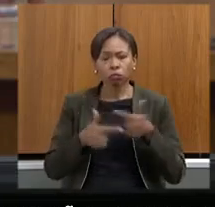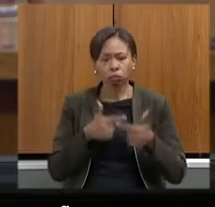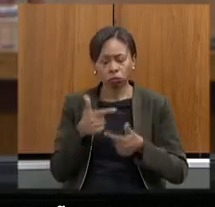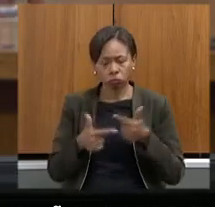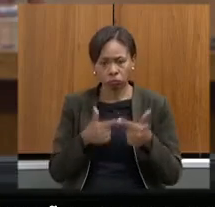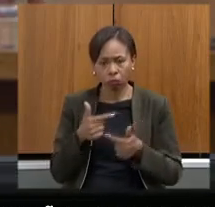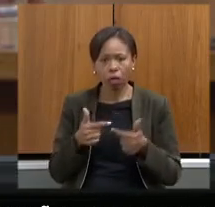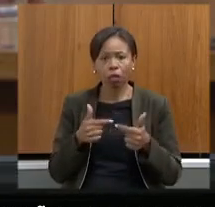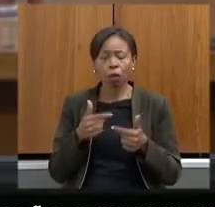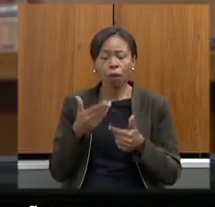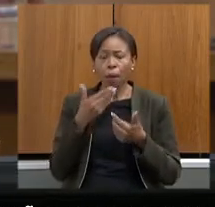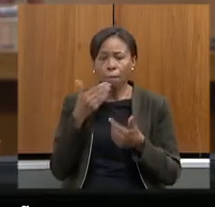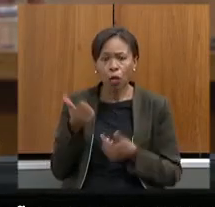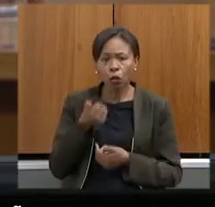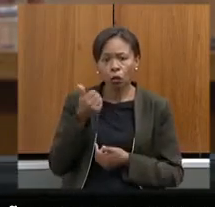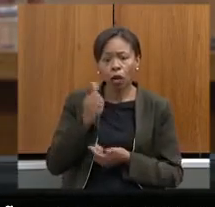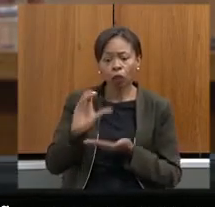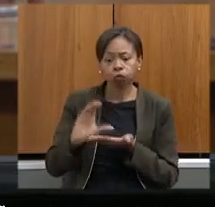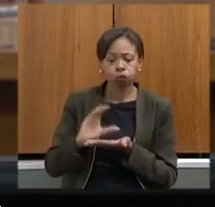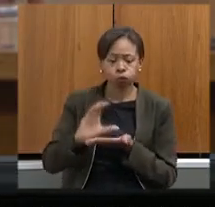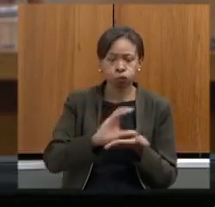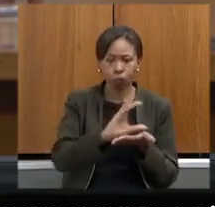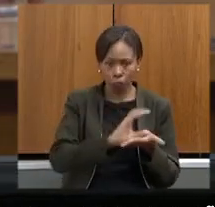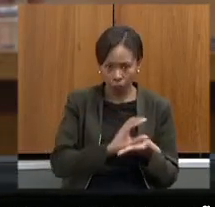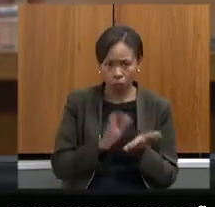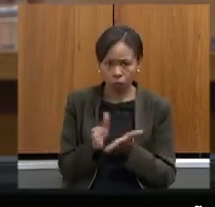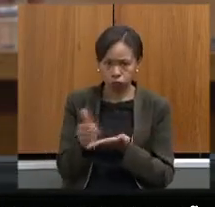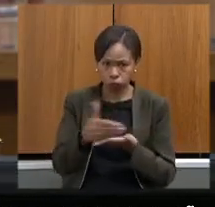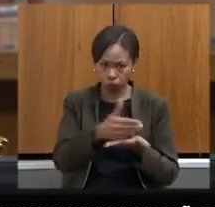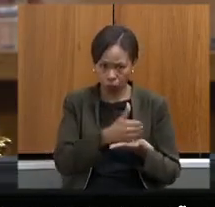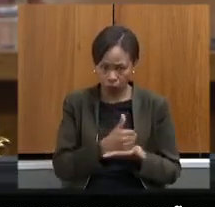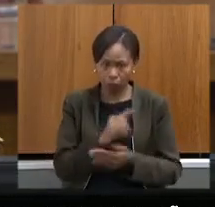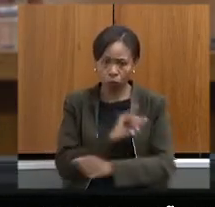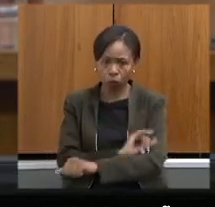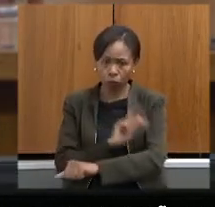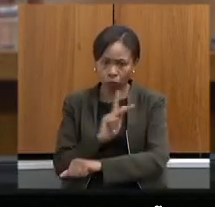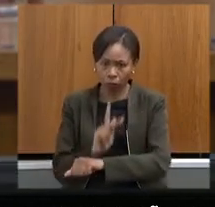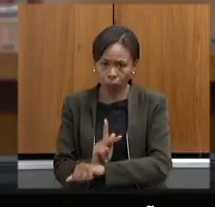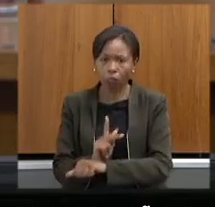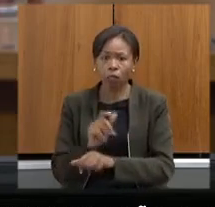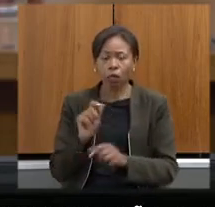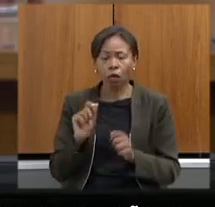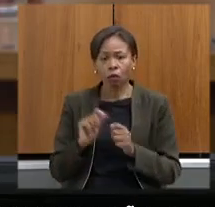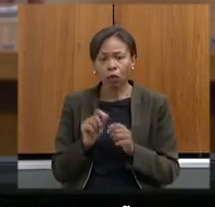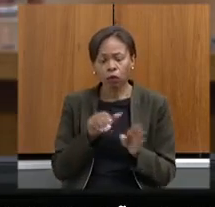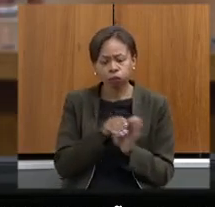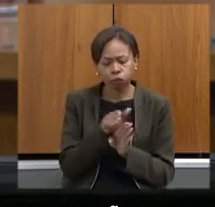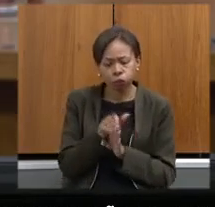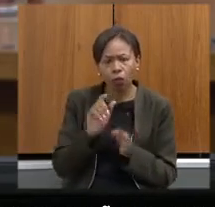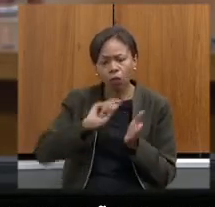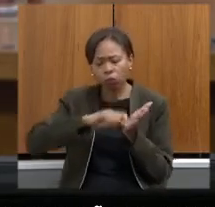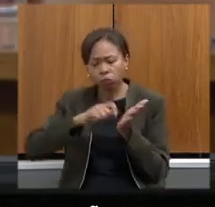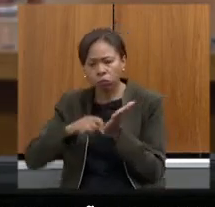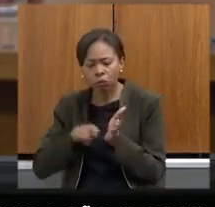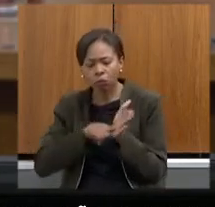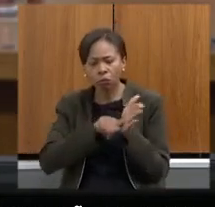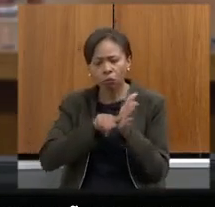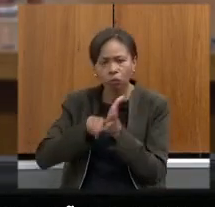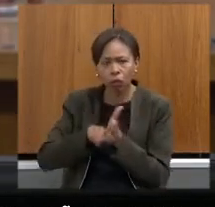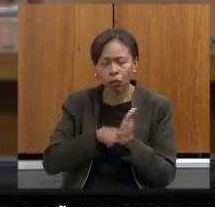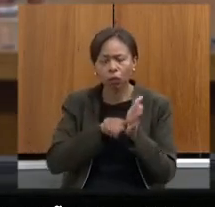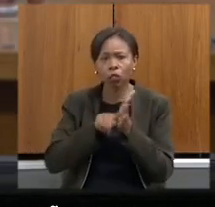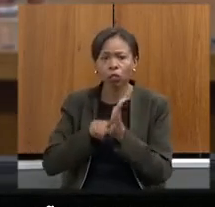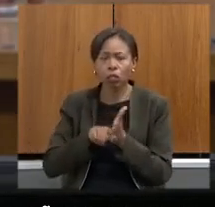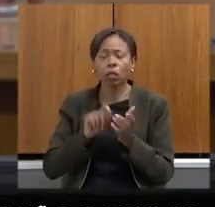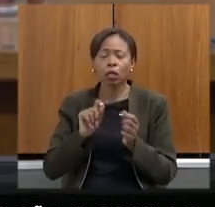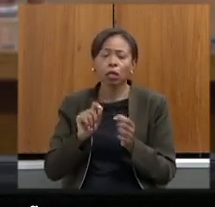né de melhoria da arrecadação também do Instituto então tem sido feita uma auditoria de benefícios previdenciários e